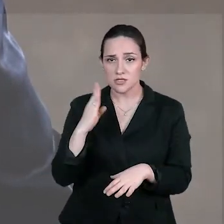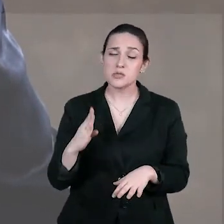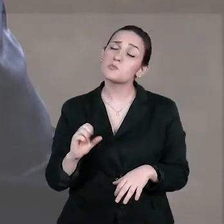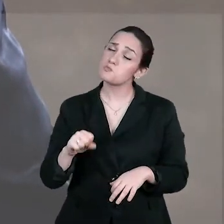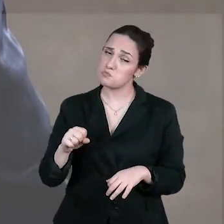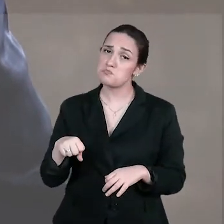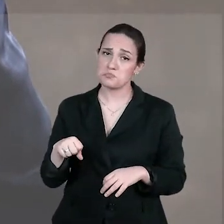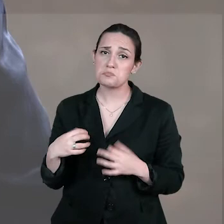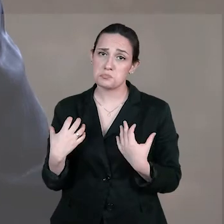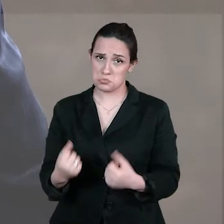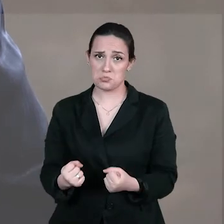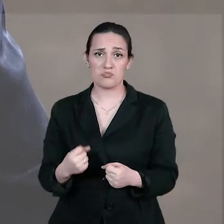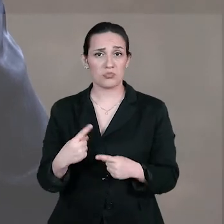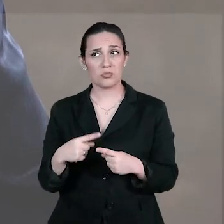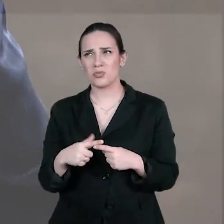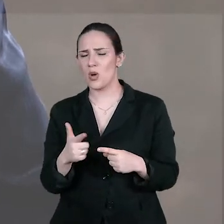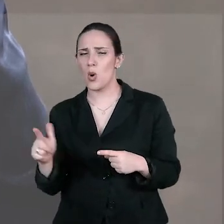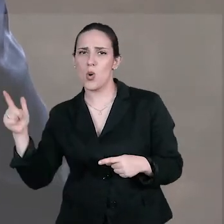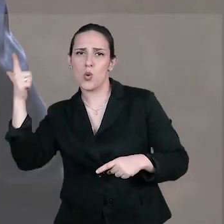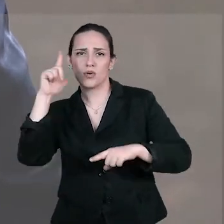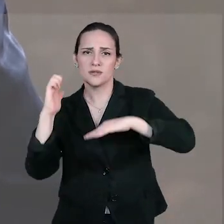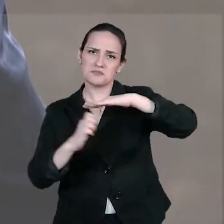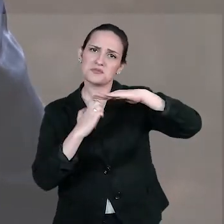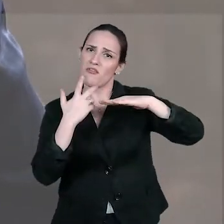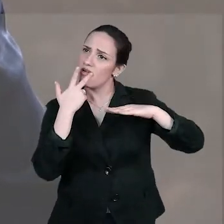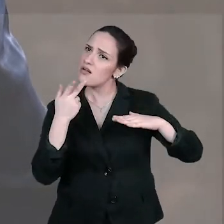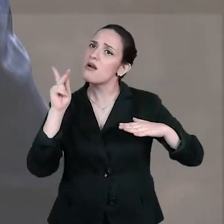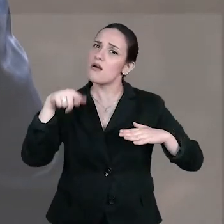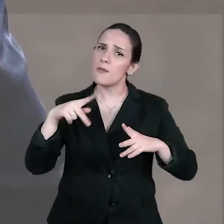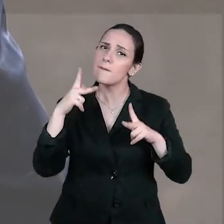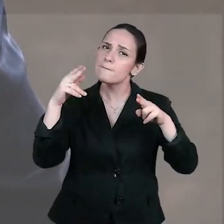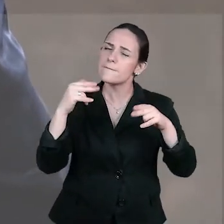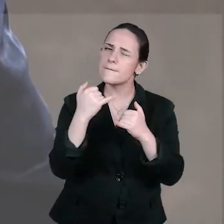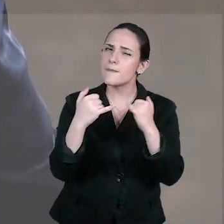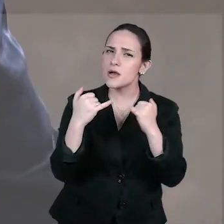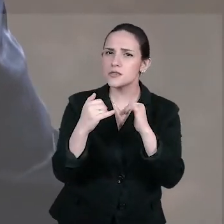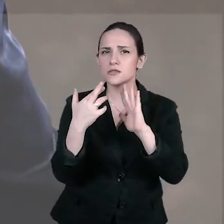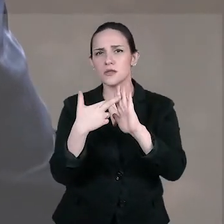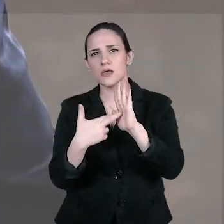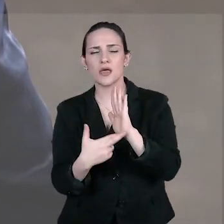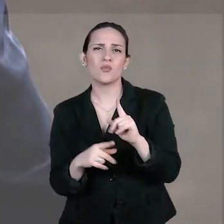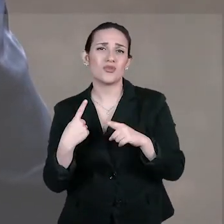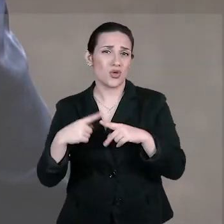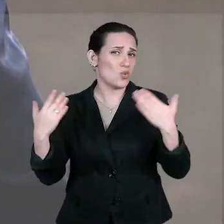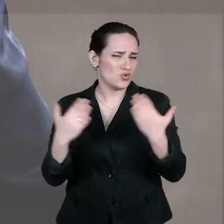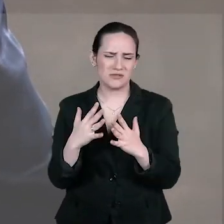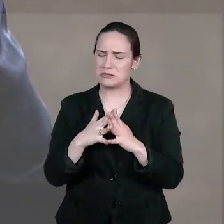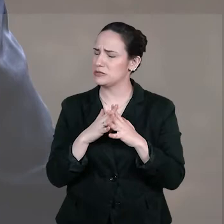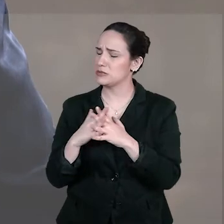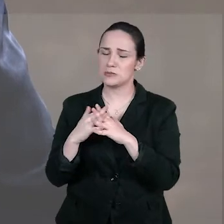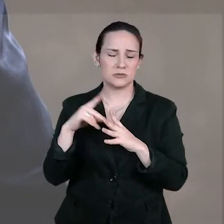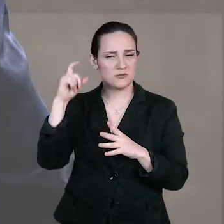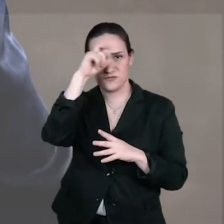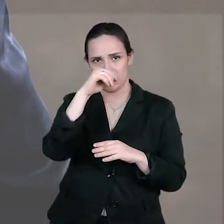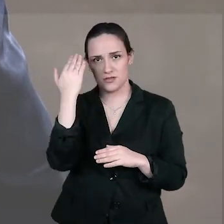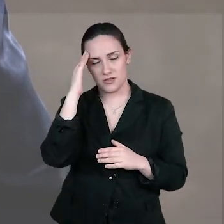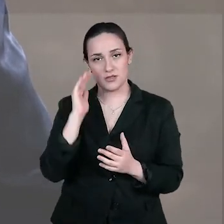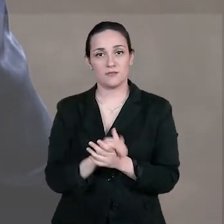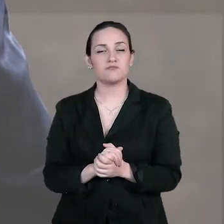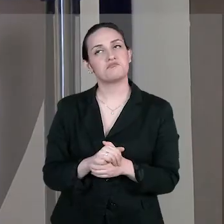claro, por assim dizer, para essas empresas que tendem a investir no país entenderem um sistema tão complexo como o nosso